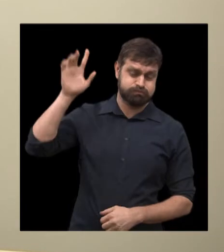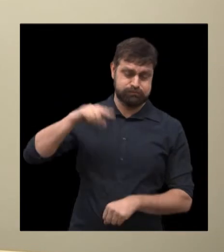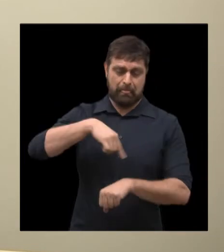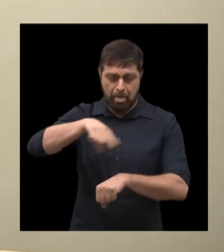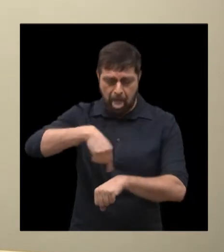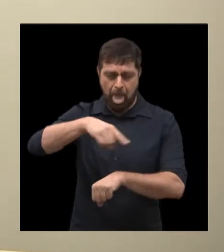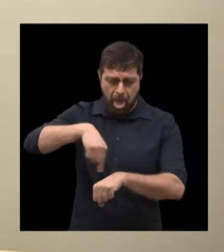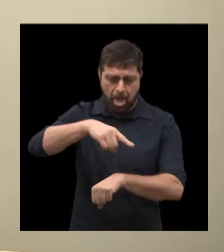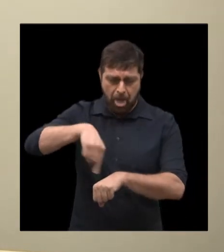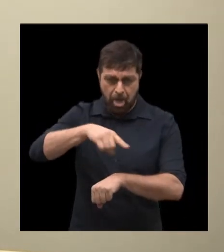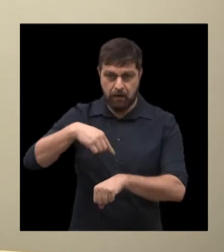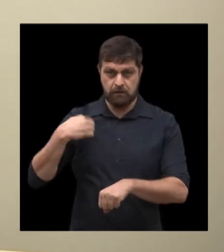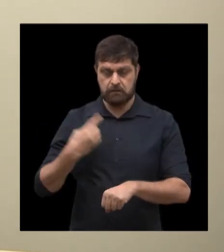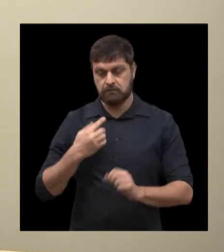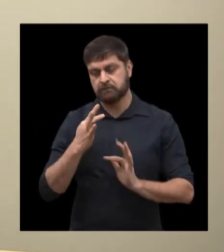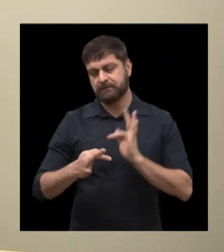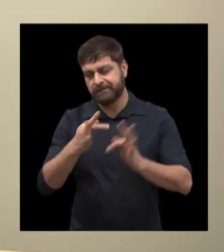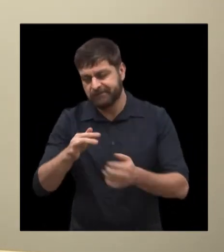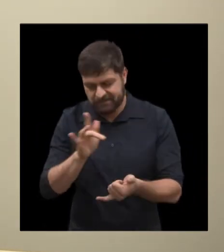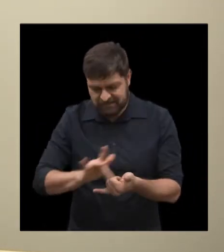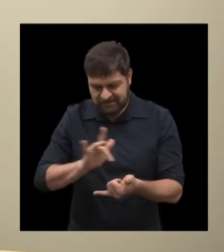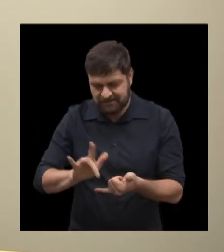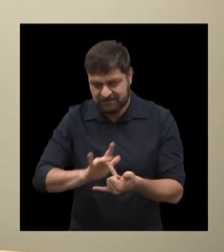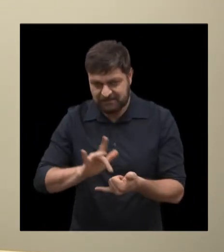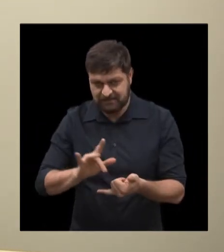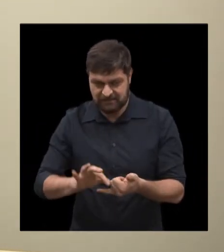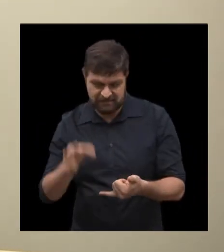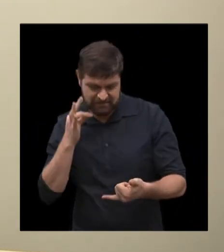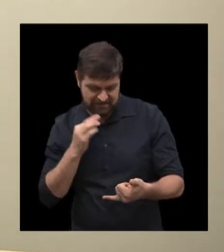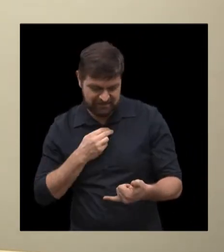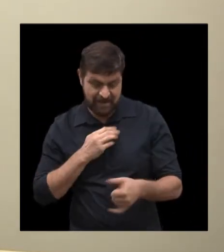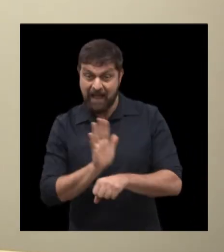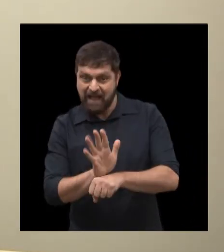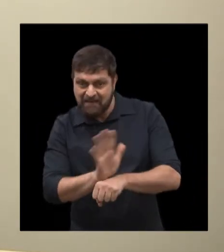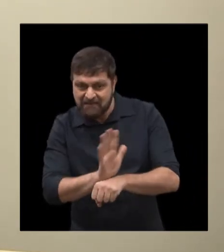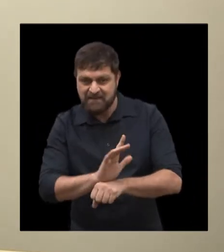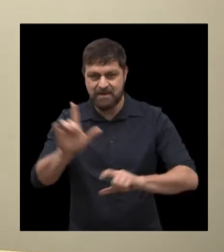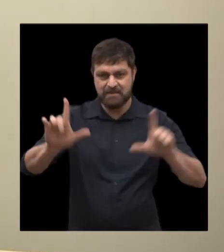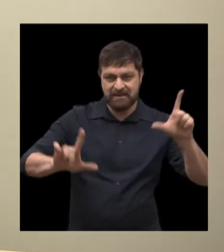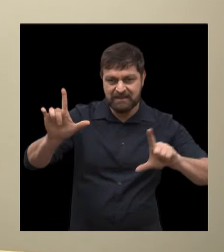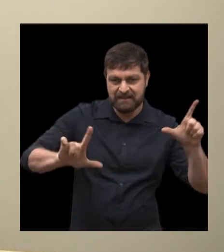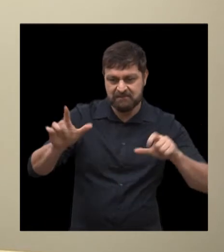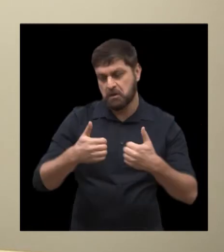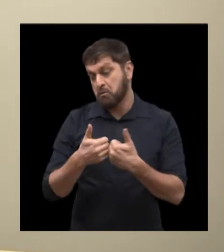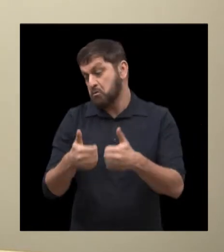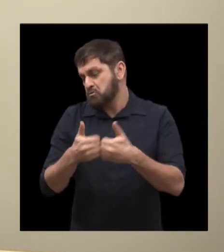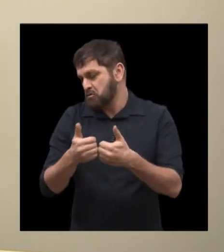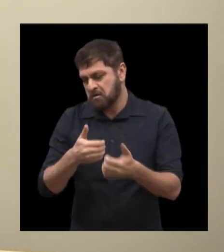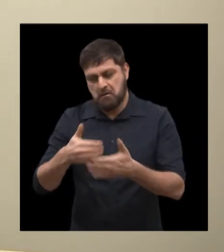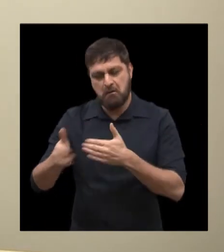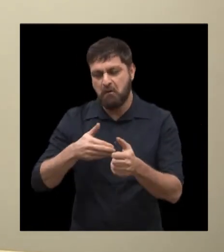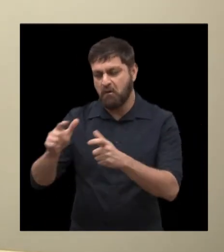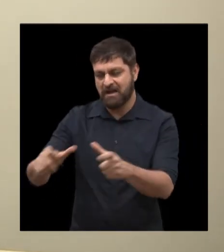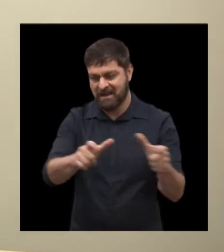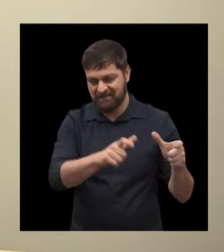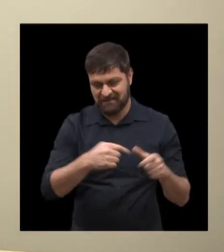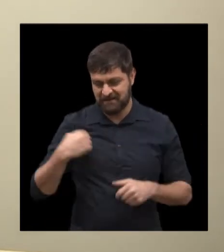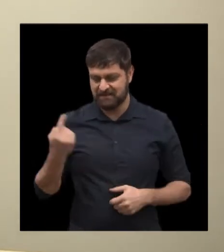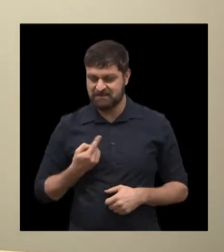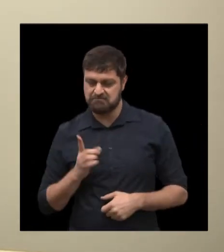acesso à tecnologia, os celulares, a gente consegue ver filme, televisão dentro do ônibus, em qualquer local que a